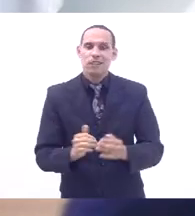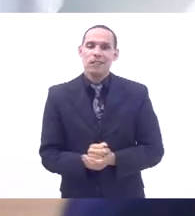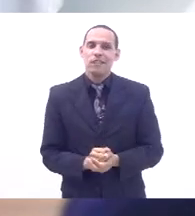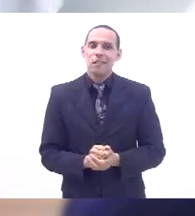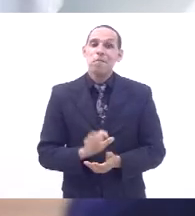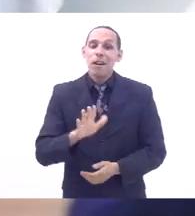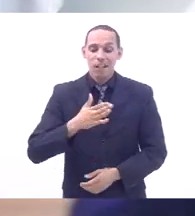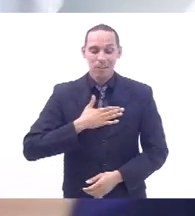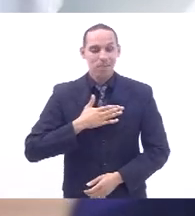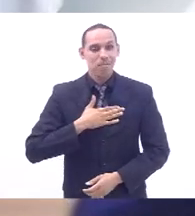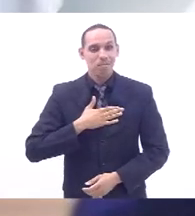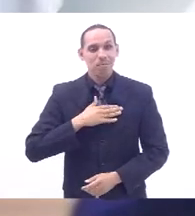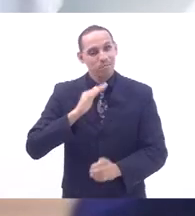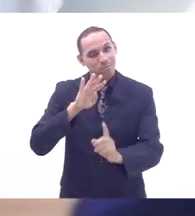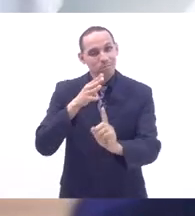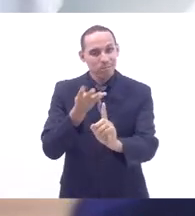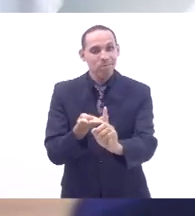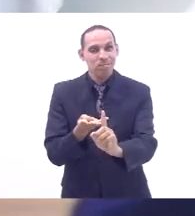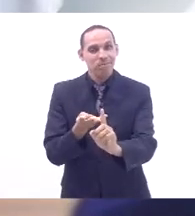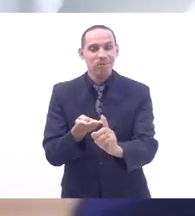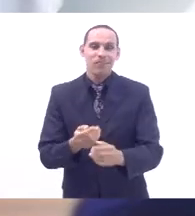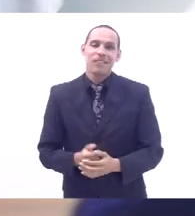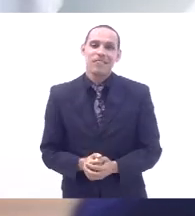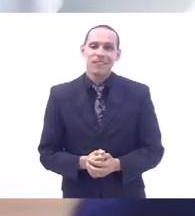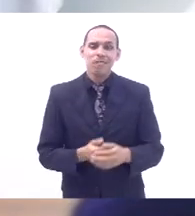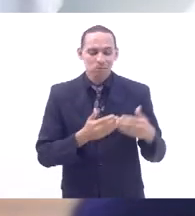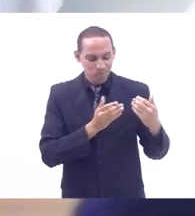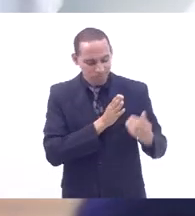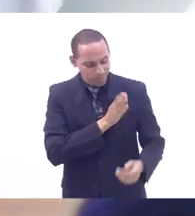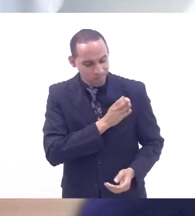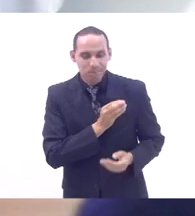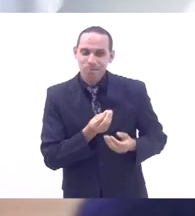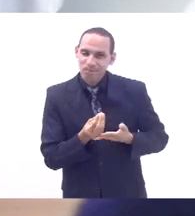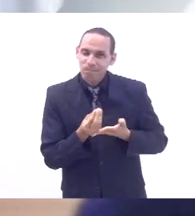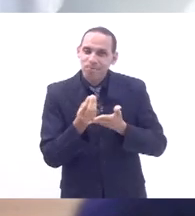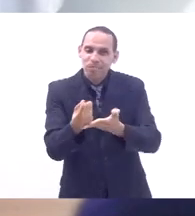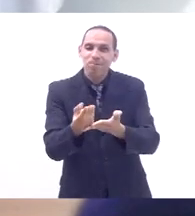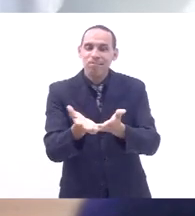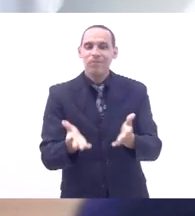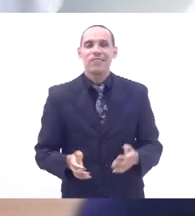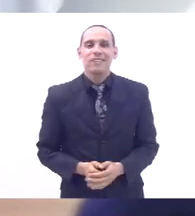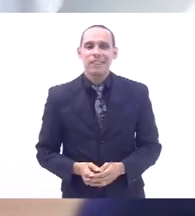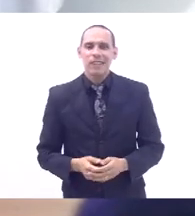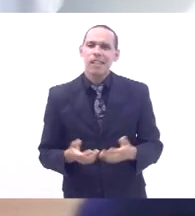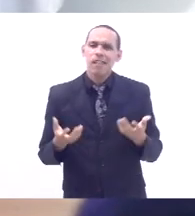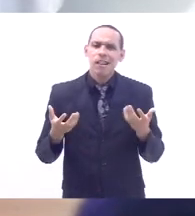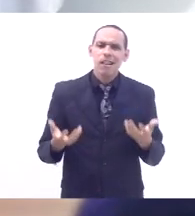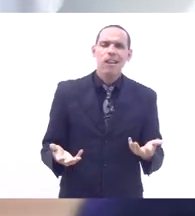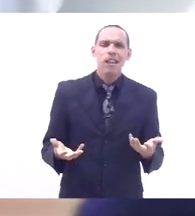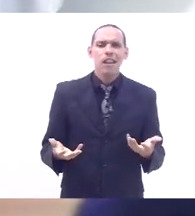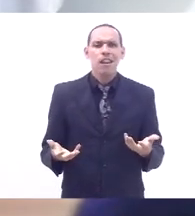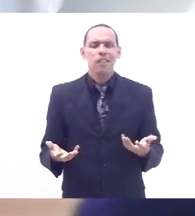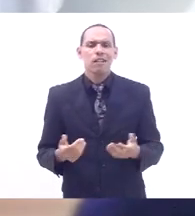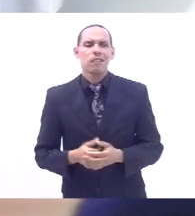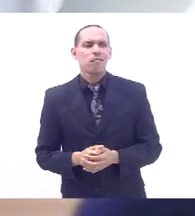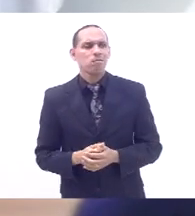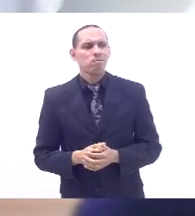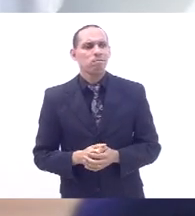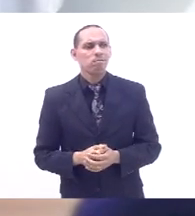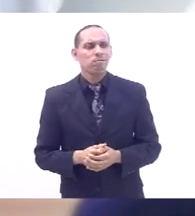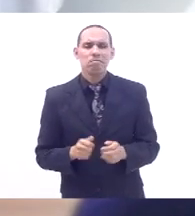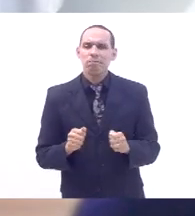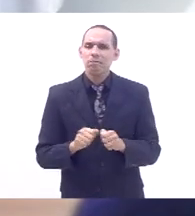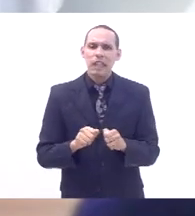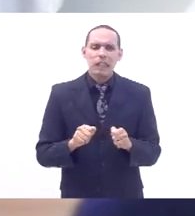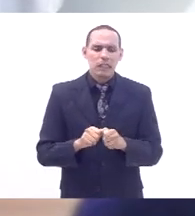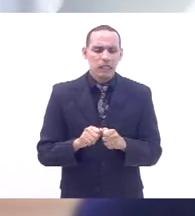é minha de coração. Queria eu fazer pela casa, né, tá,